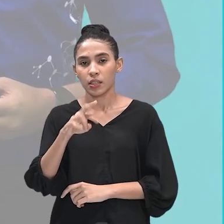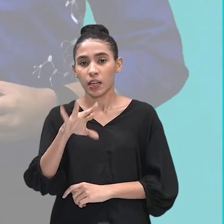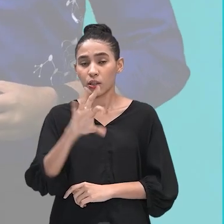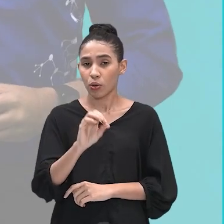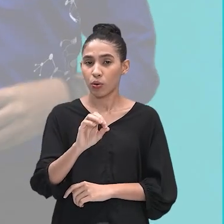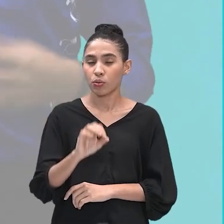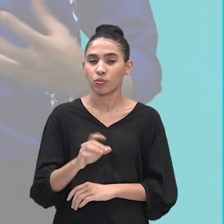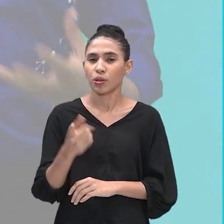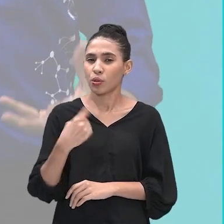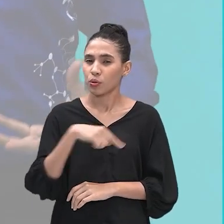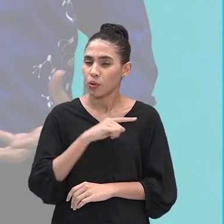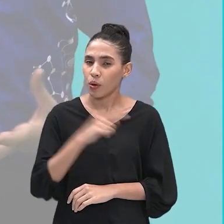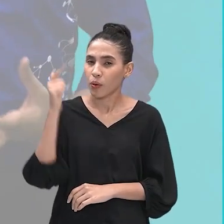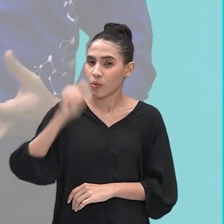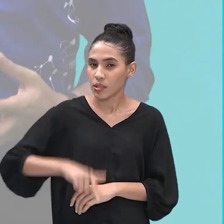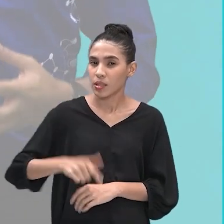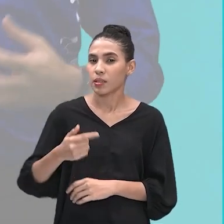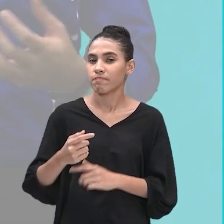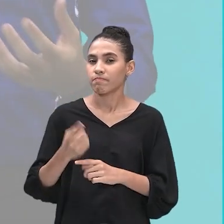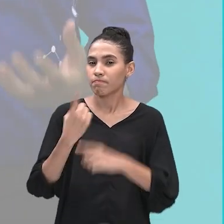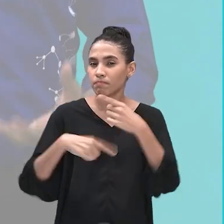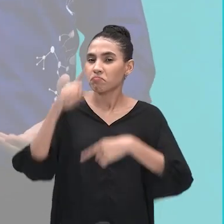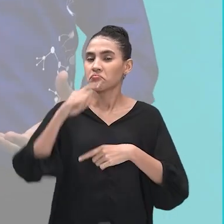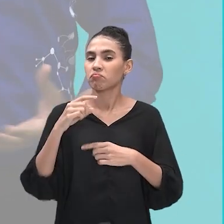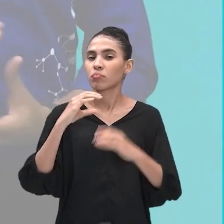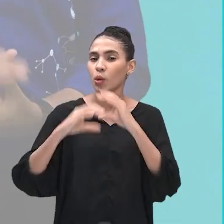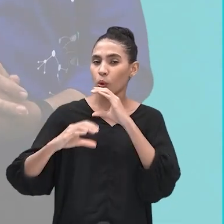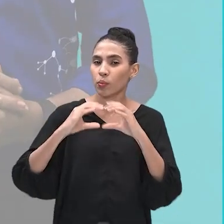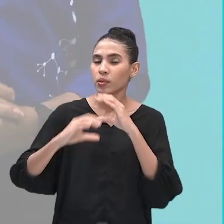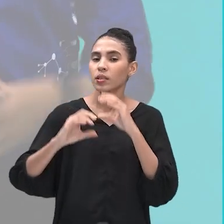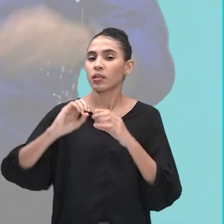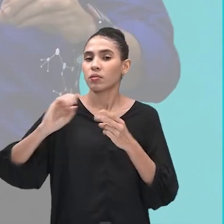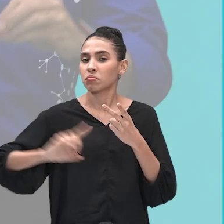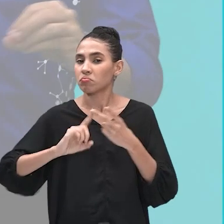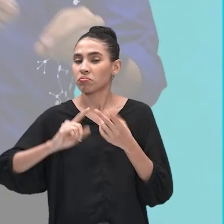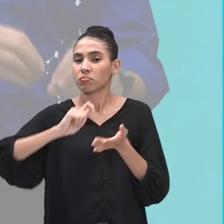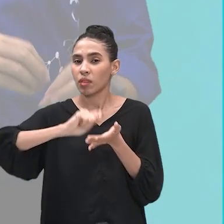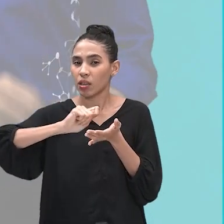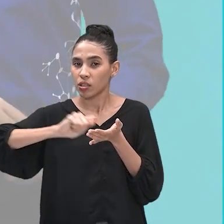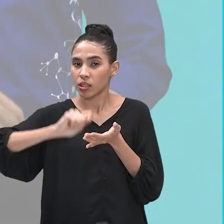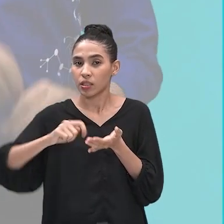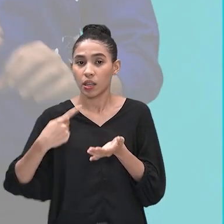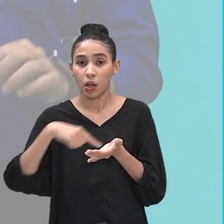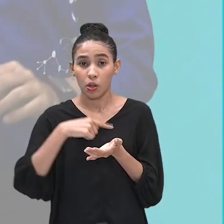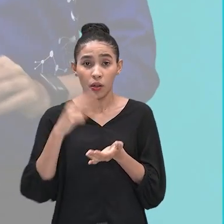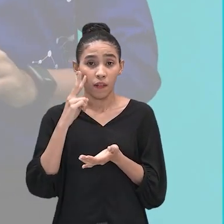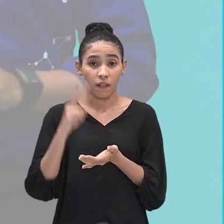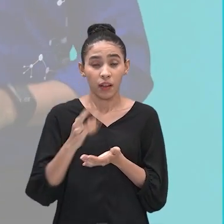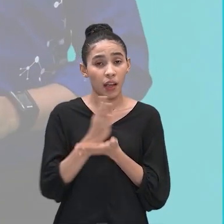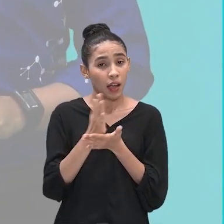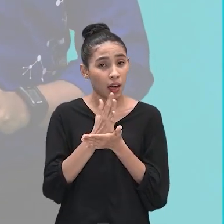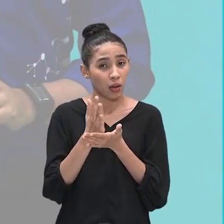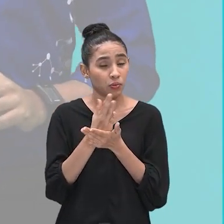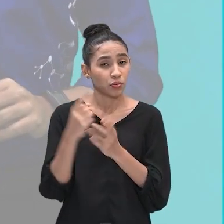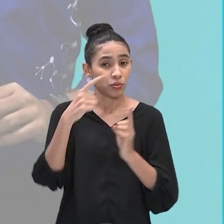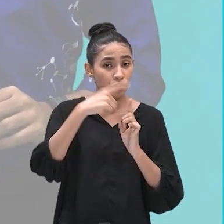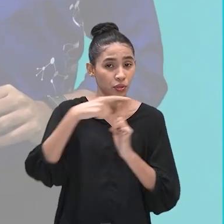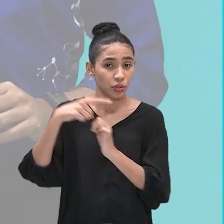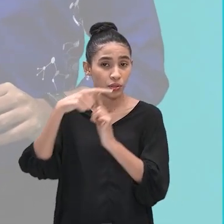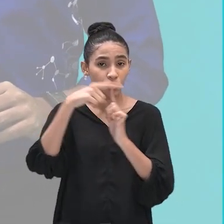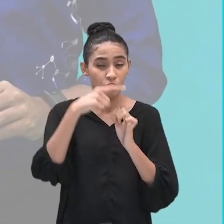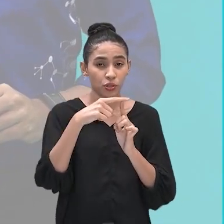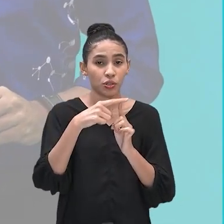nossa comunicação, né, a nossa escrita dos nossos textos, nós vamos ver aqui algumas formas